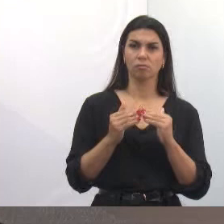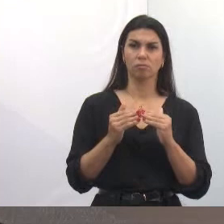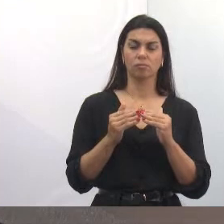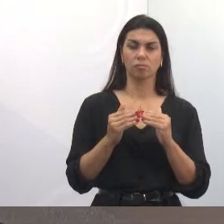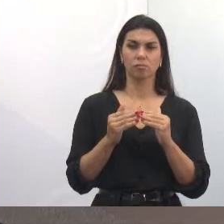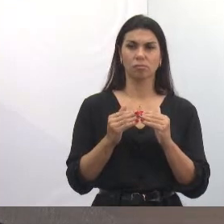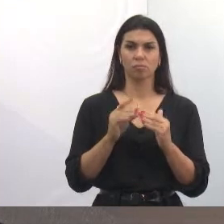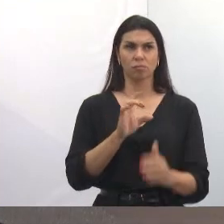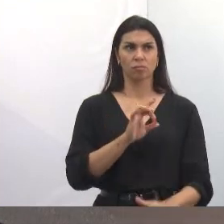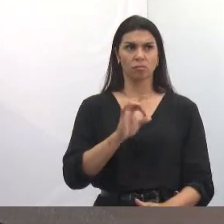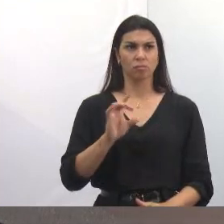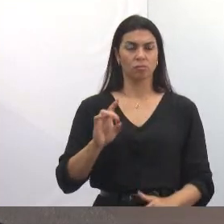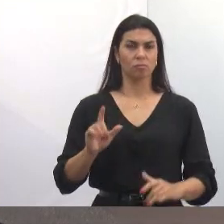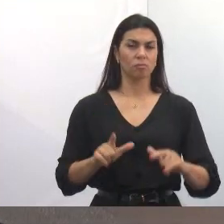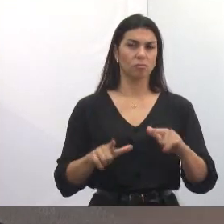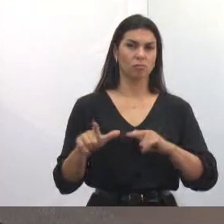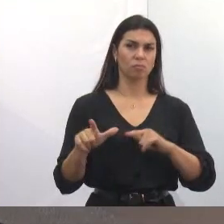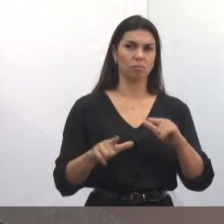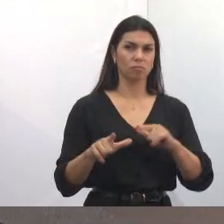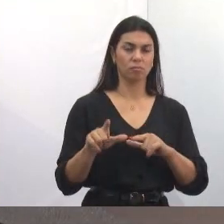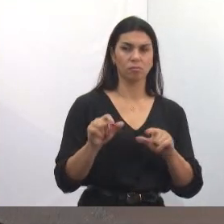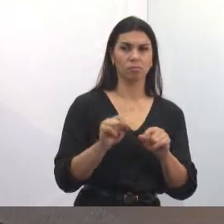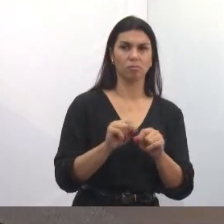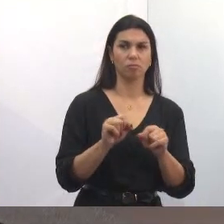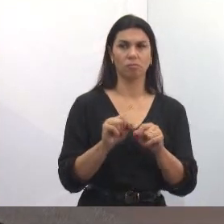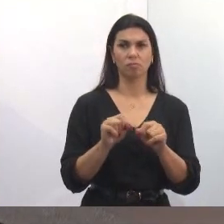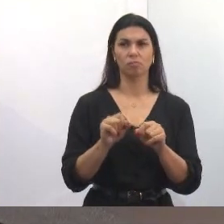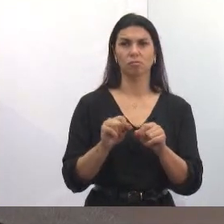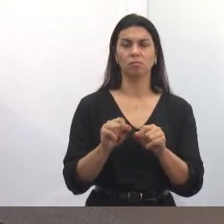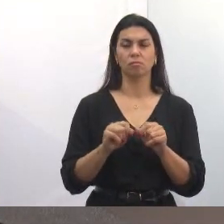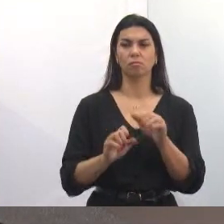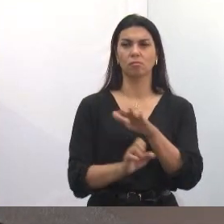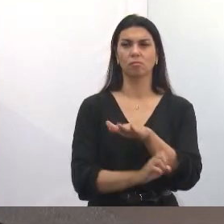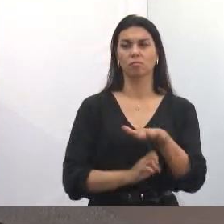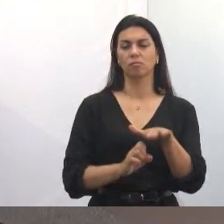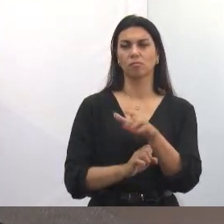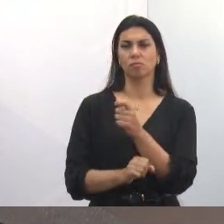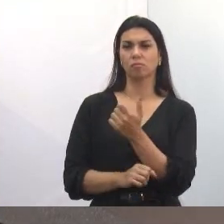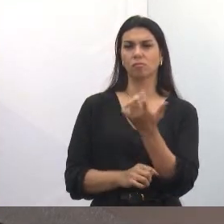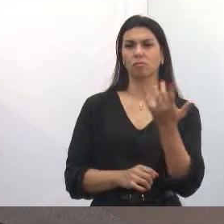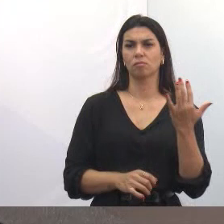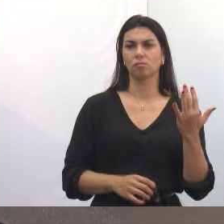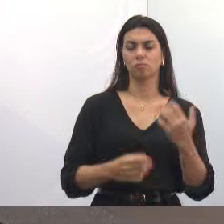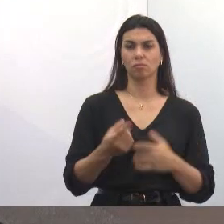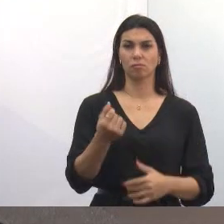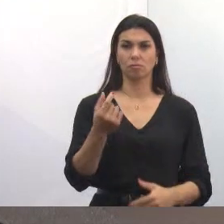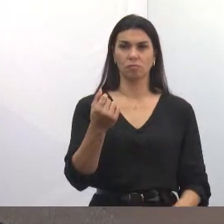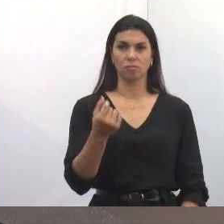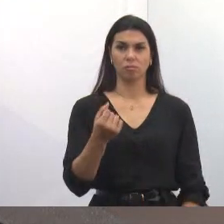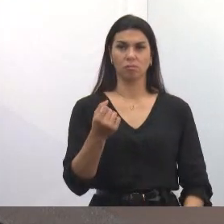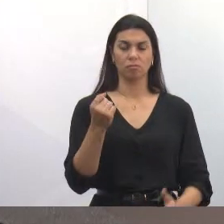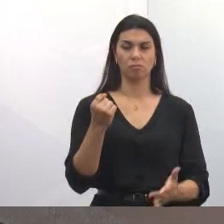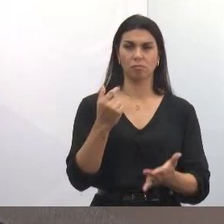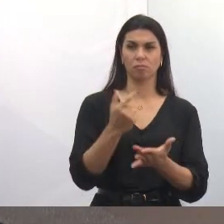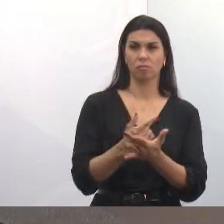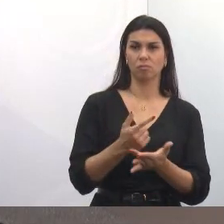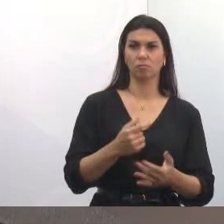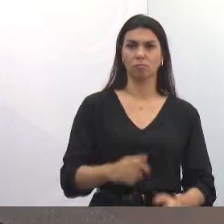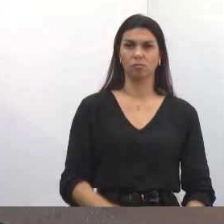com cada serviço prestado pela concessionária ambiental. Resposta: os valores remanescentes dos